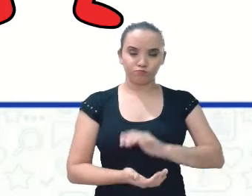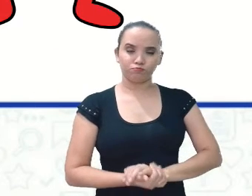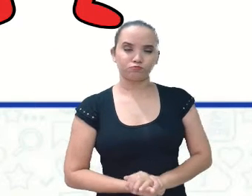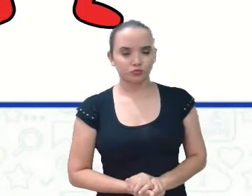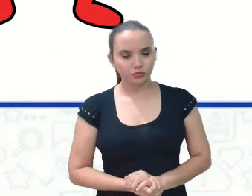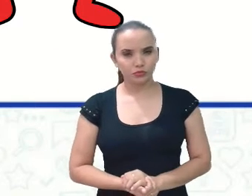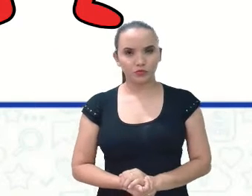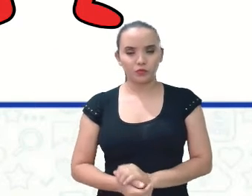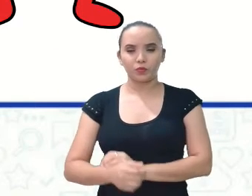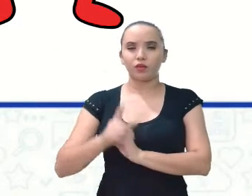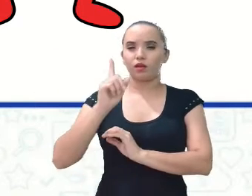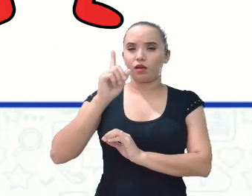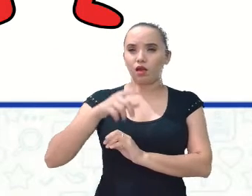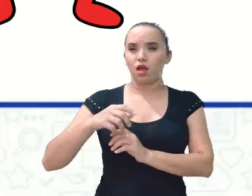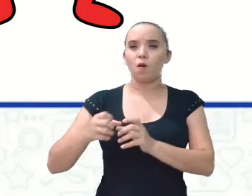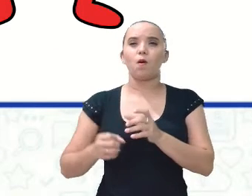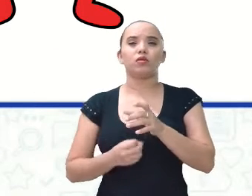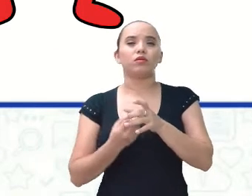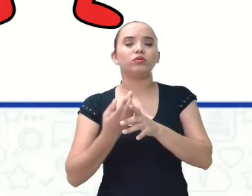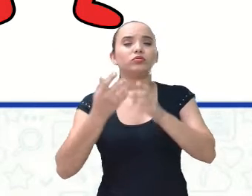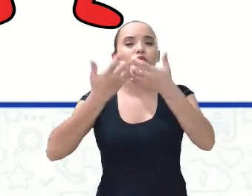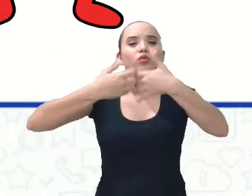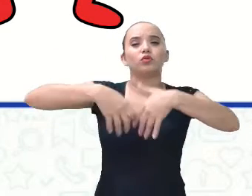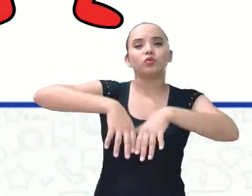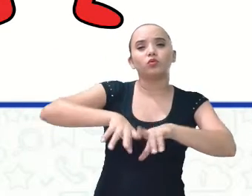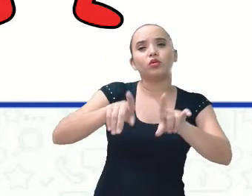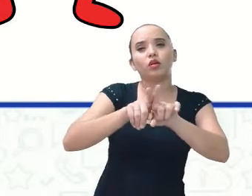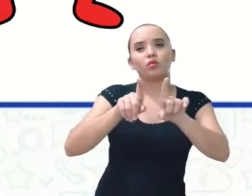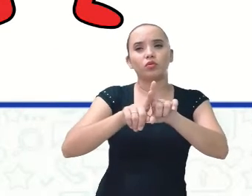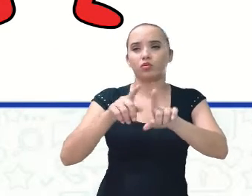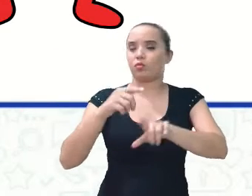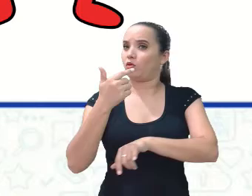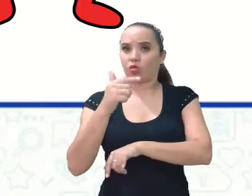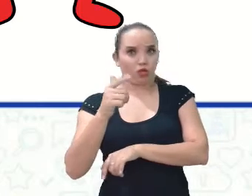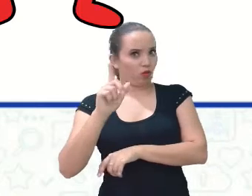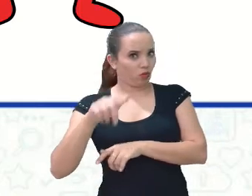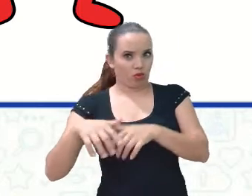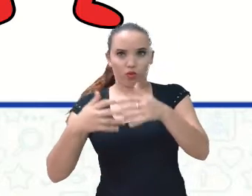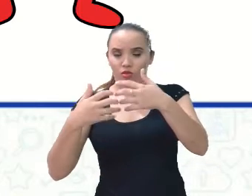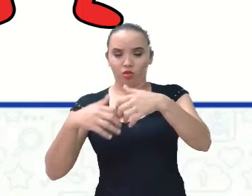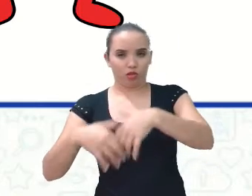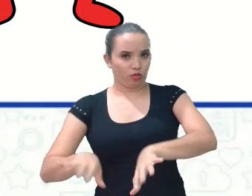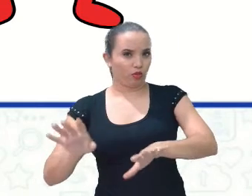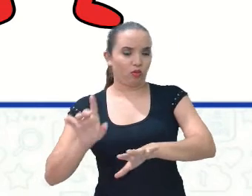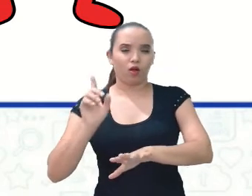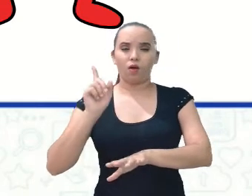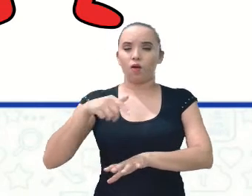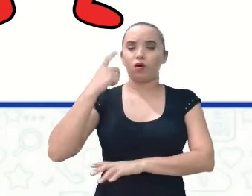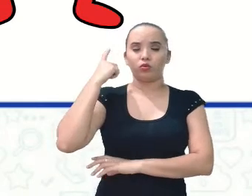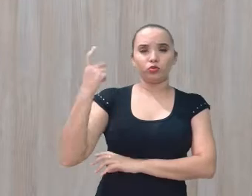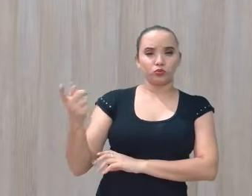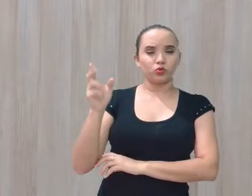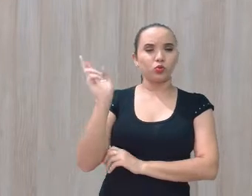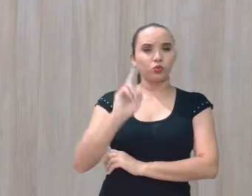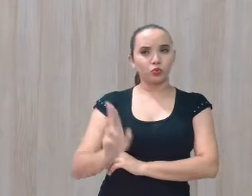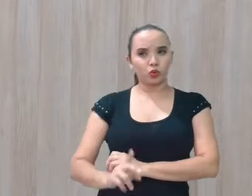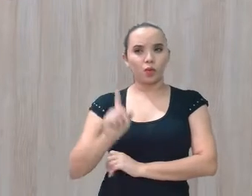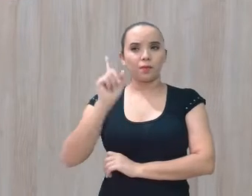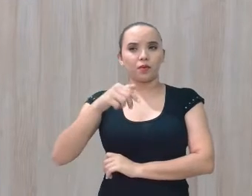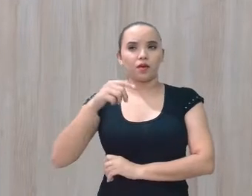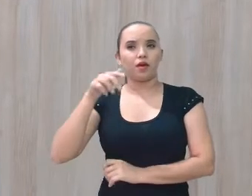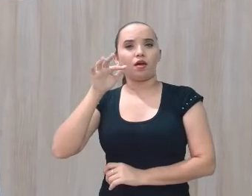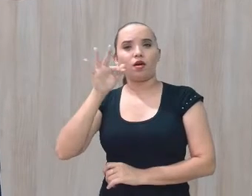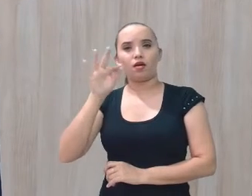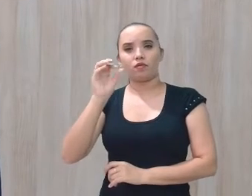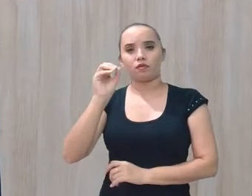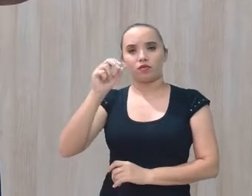tanto a natural quanto a artificial, a forma como os sons são produzidos, a gente chama isso de